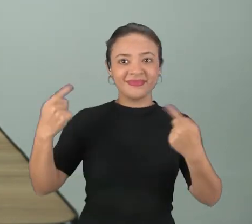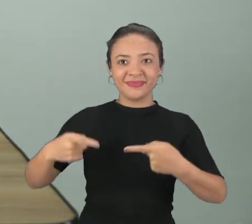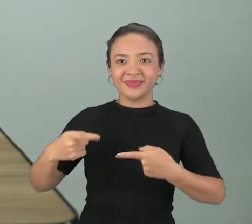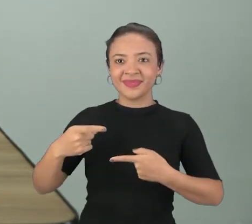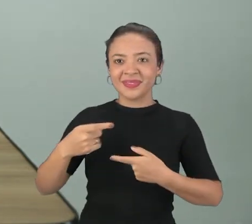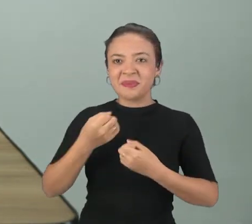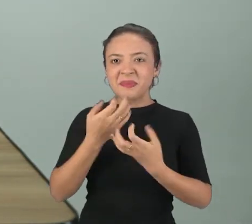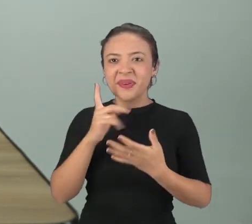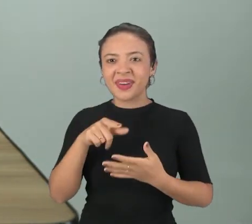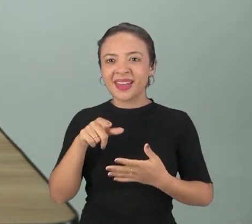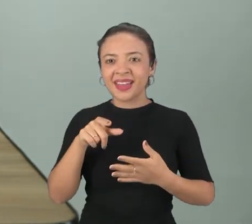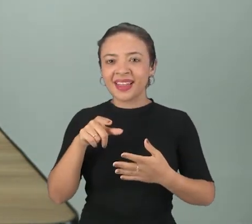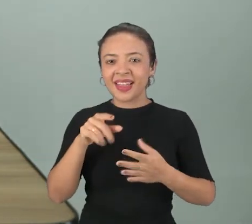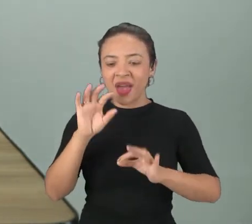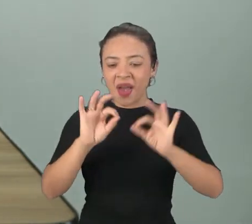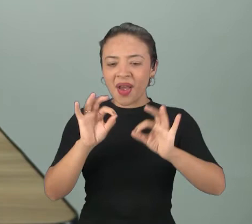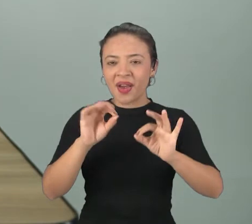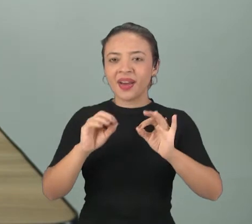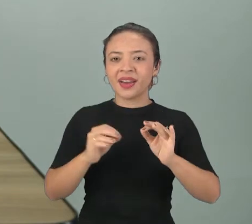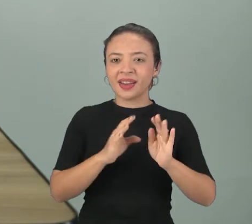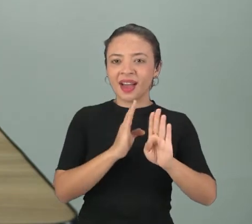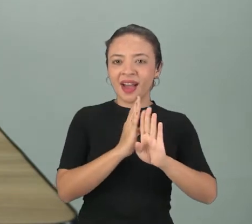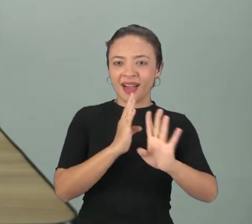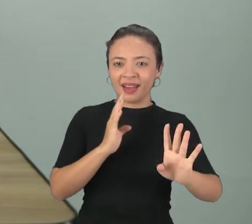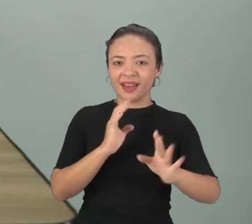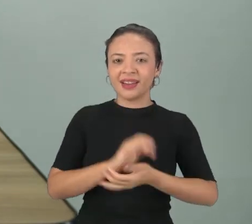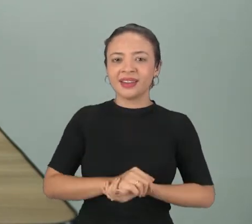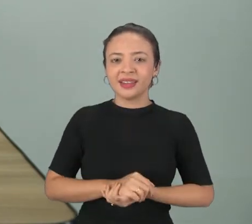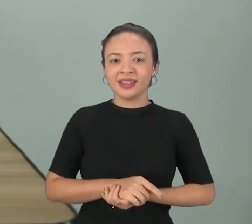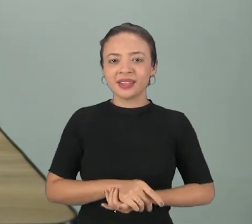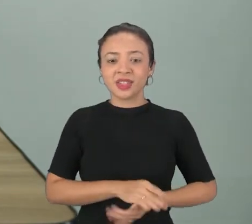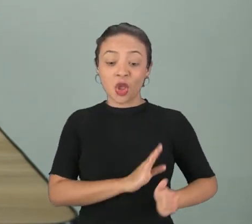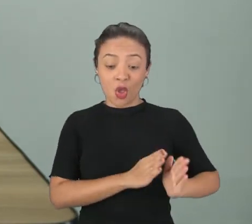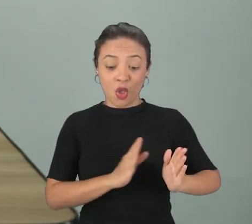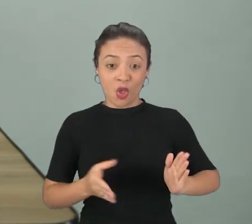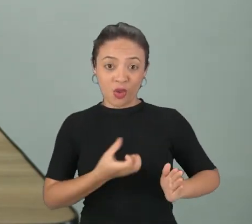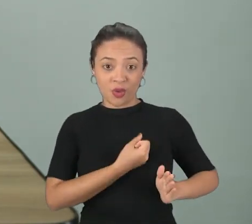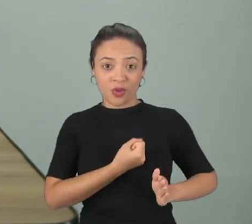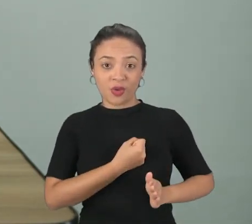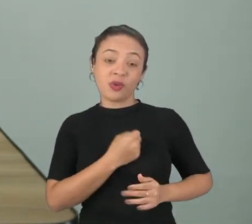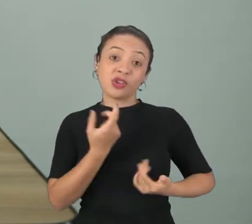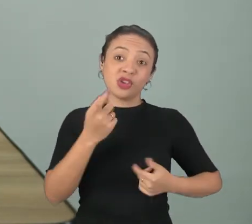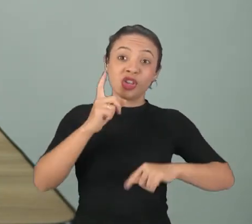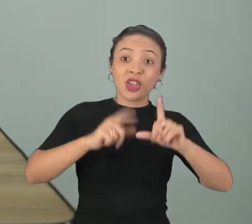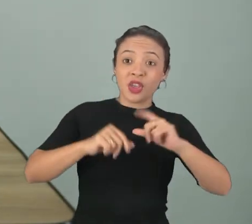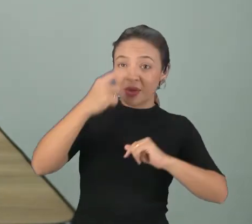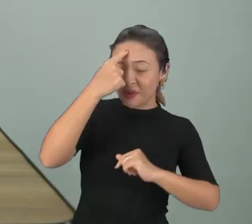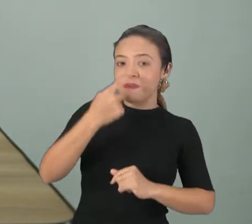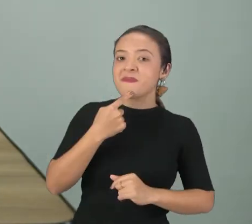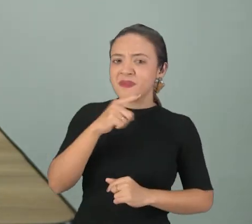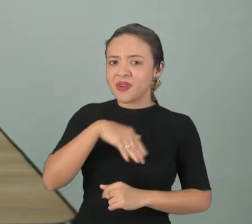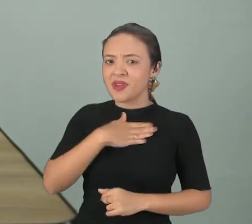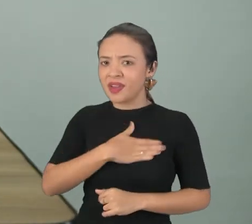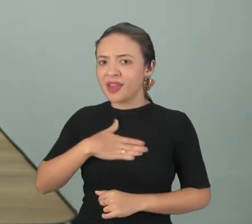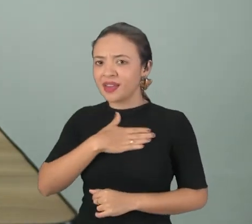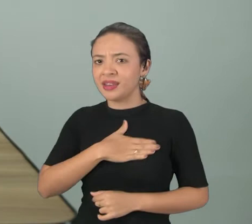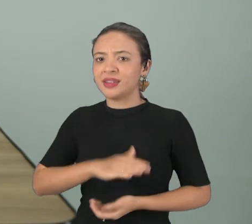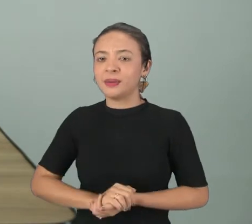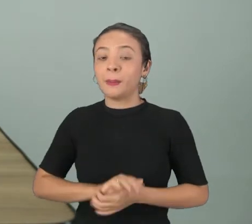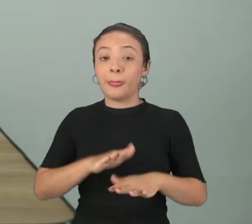desafio foi muito bom completar esta sequência não foi vocês gostaram Espero que sim agora